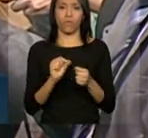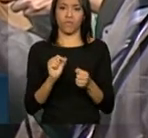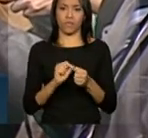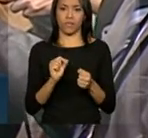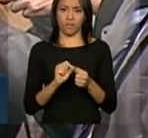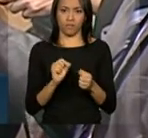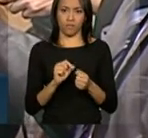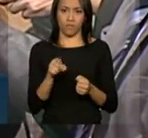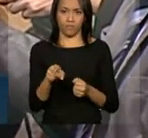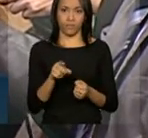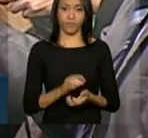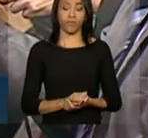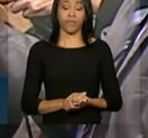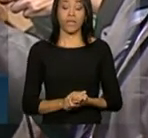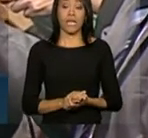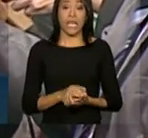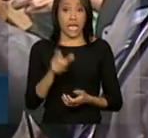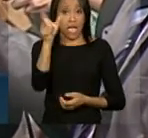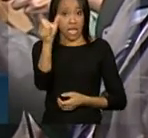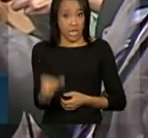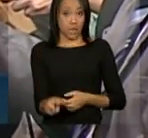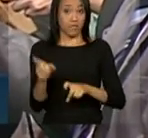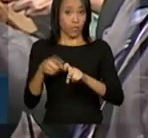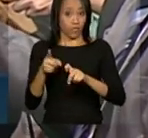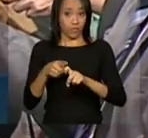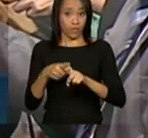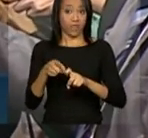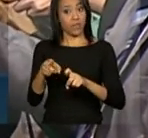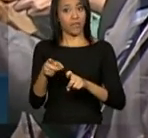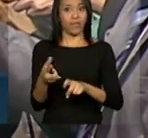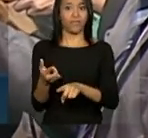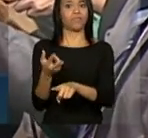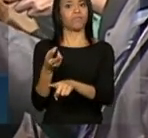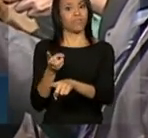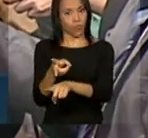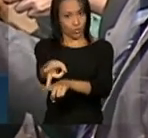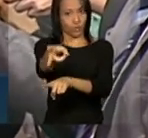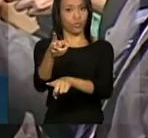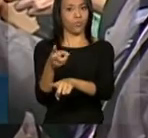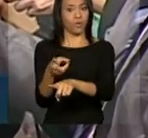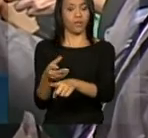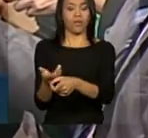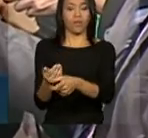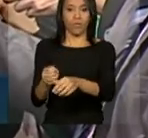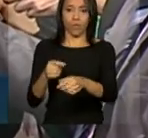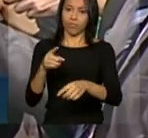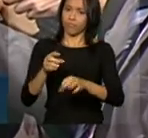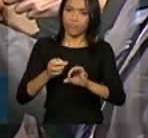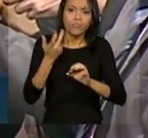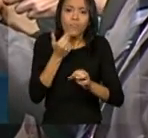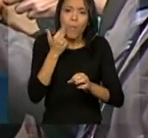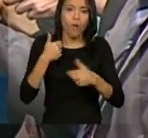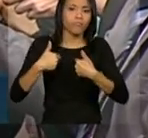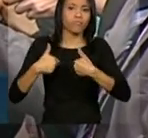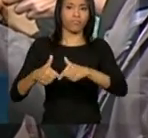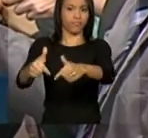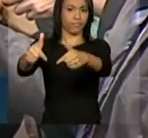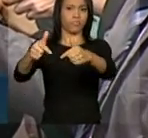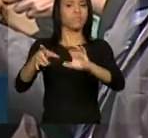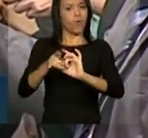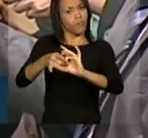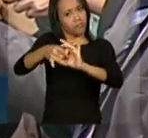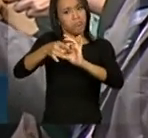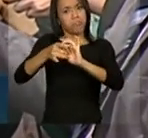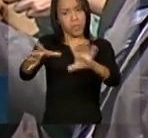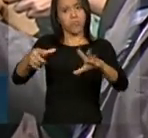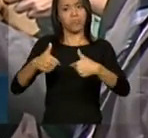médico nação programa Mais Médicos ele tá com registro para exercer a medicina pelo Conselho Federal de Medicina tá com atividade médica autorizada